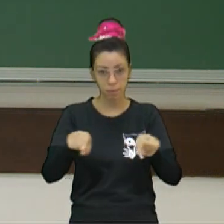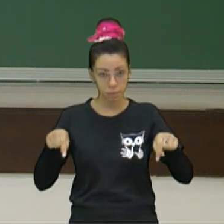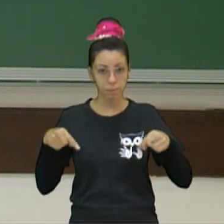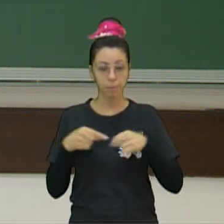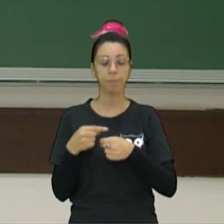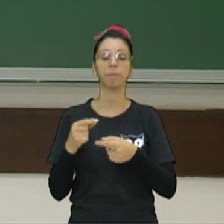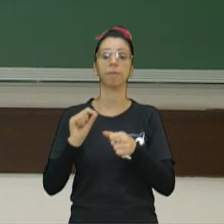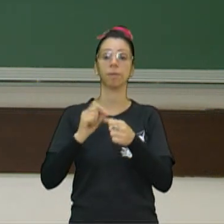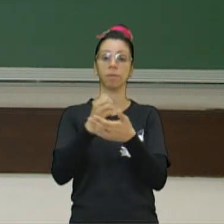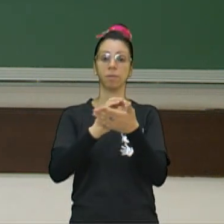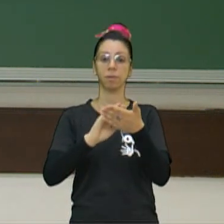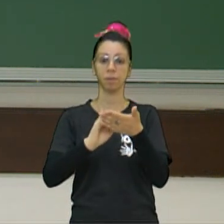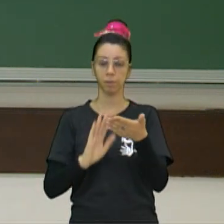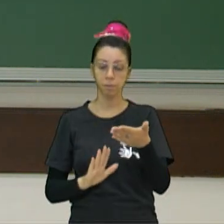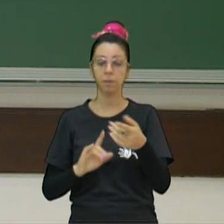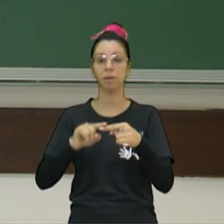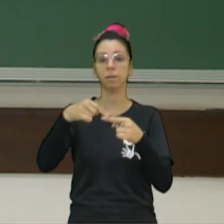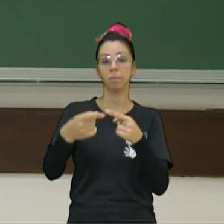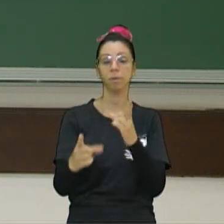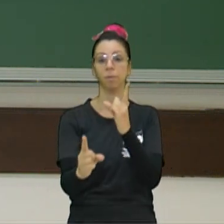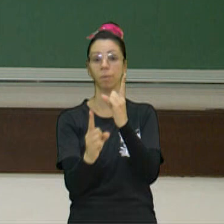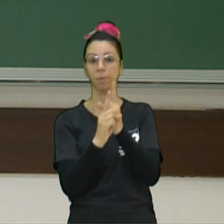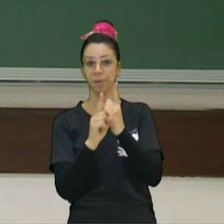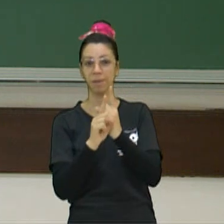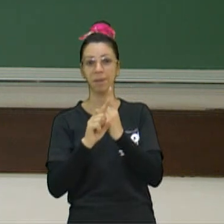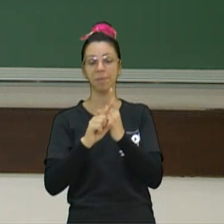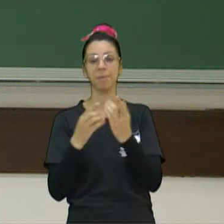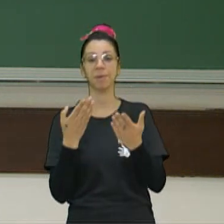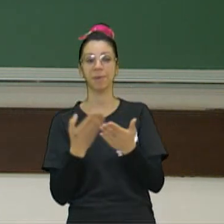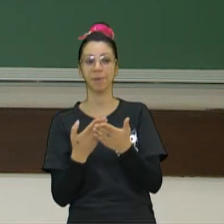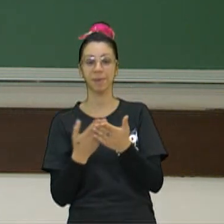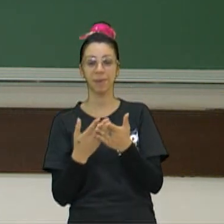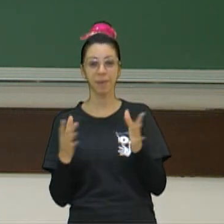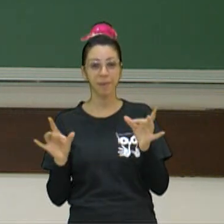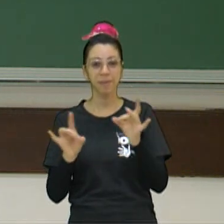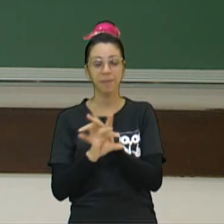Na outra aula nós voltamos, nos encontramos aqui para mais uma aula e